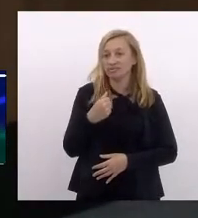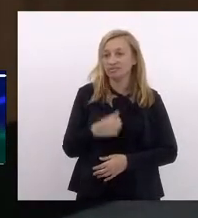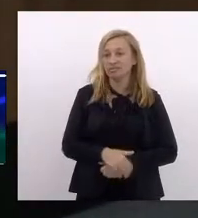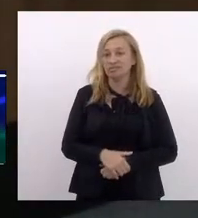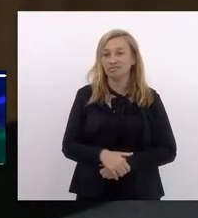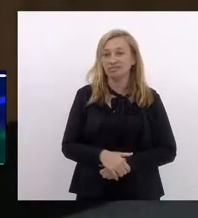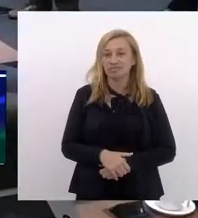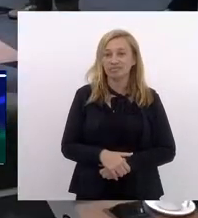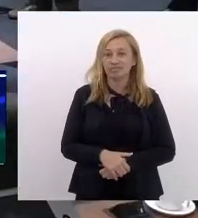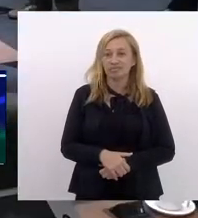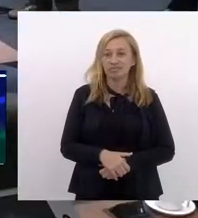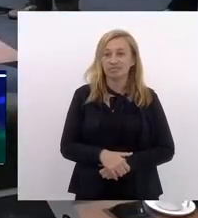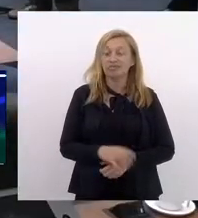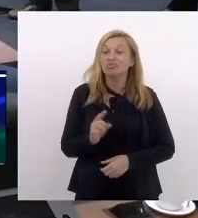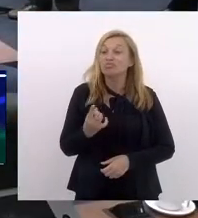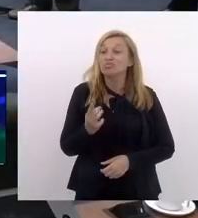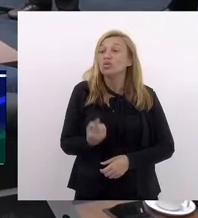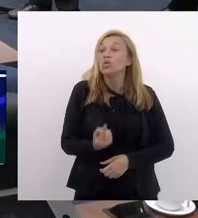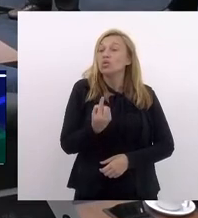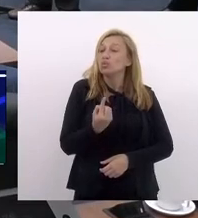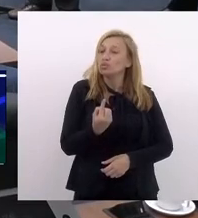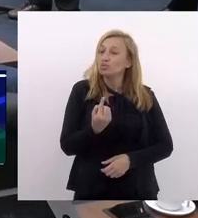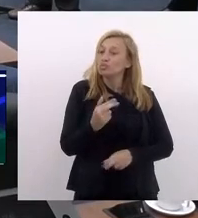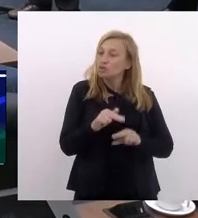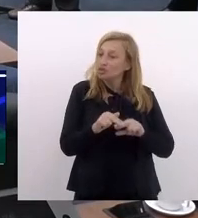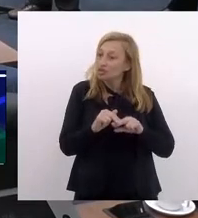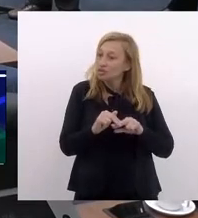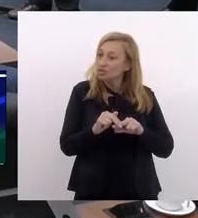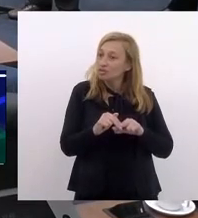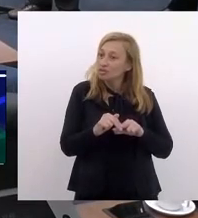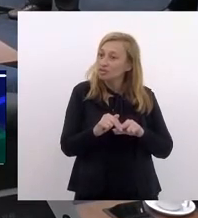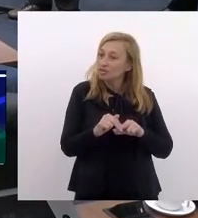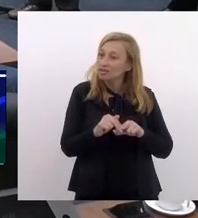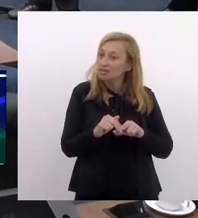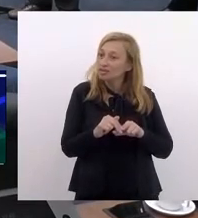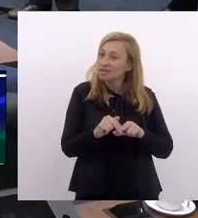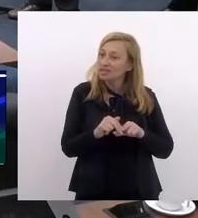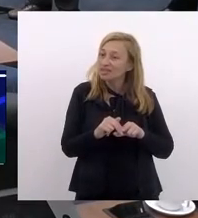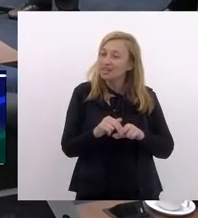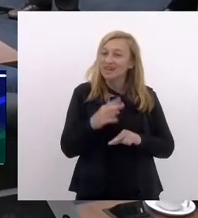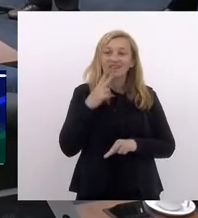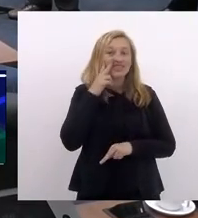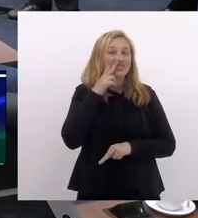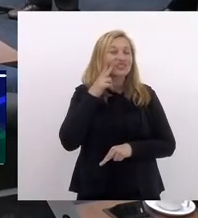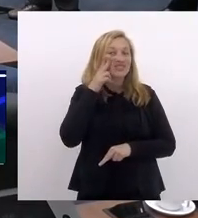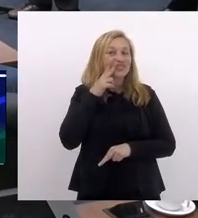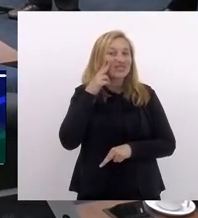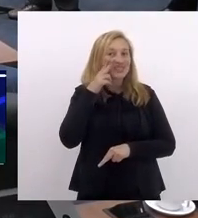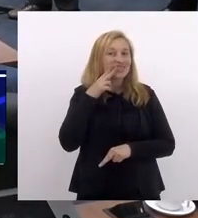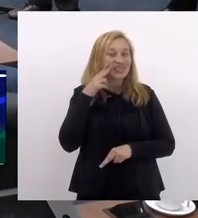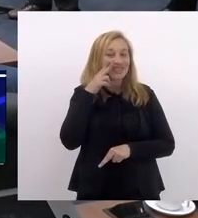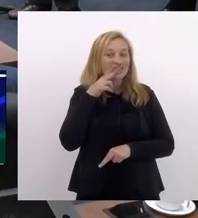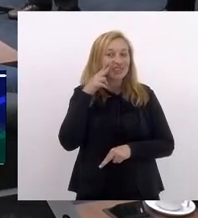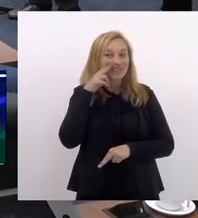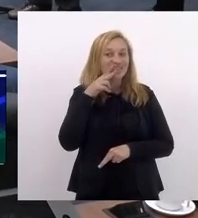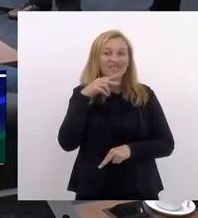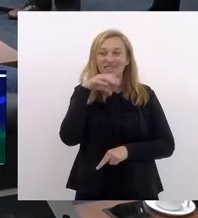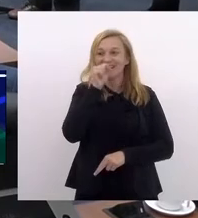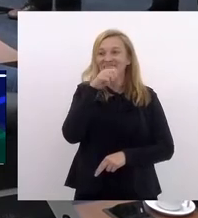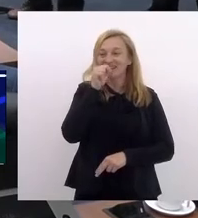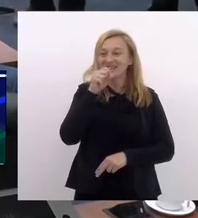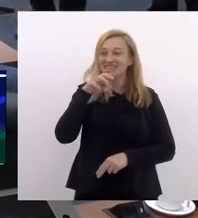Com uma única condicionante: tomarmos vinho de laranja de Santa Maria